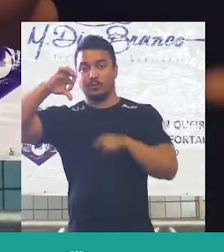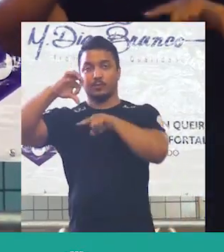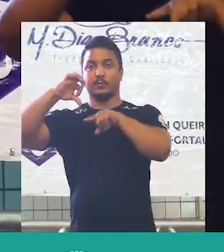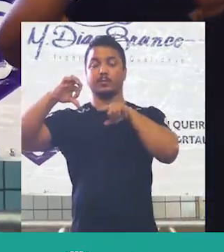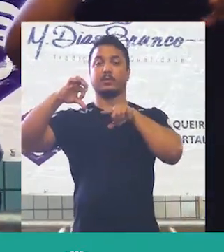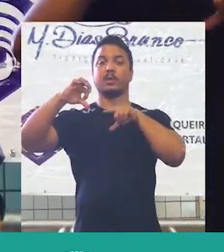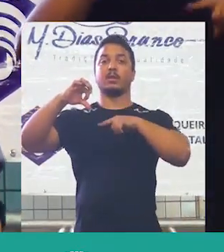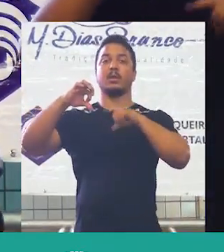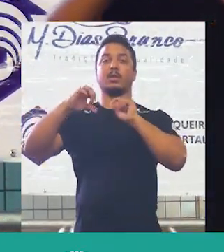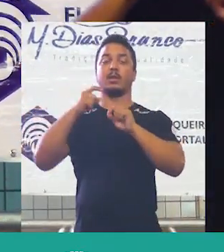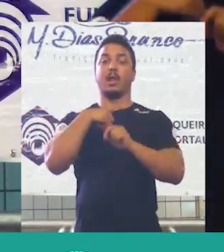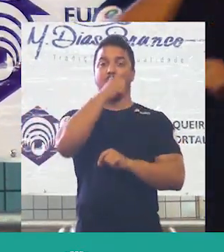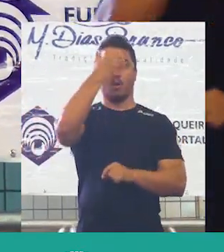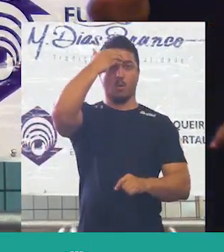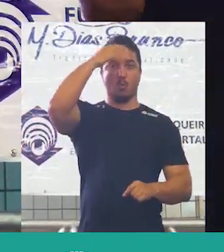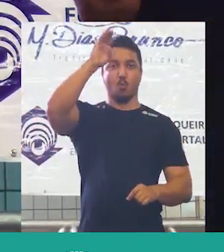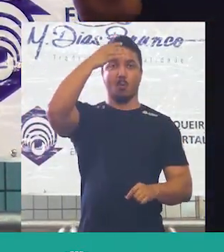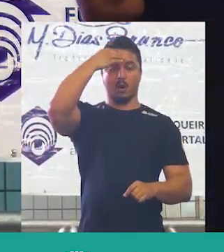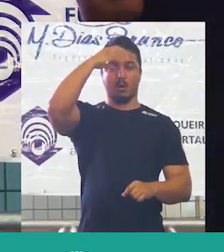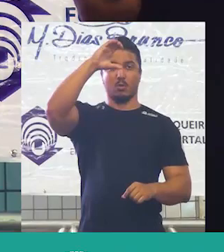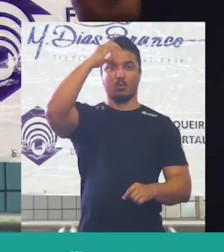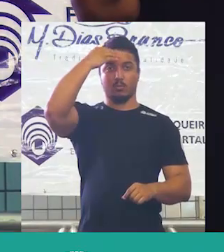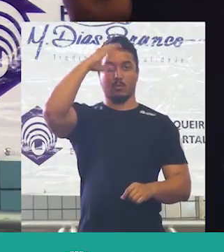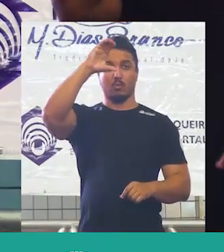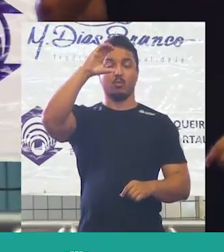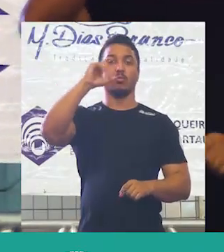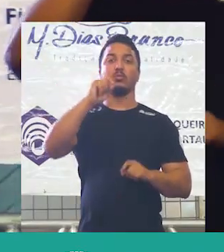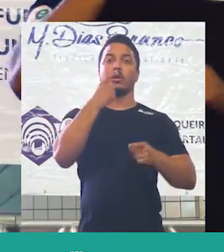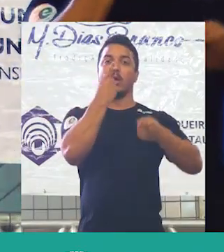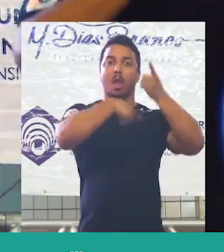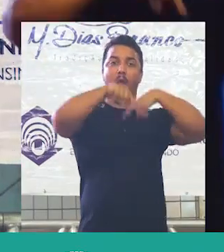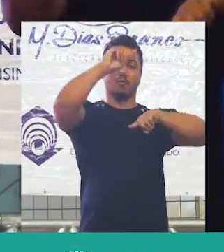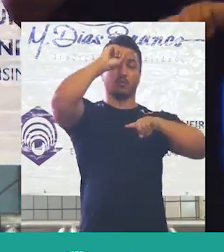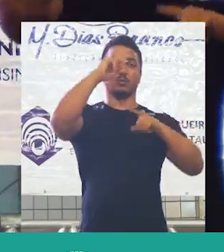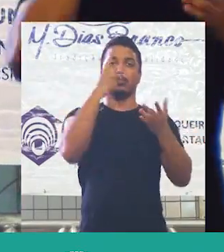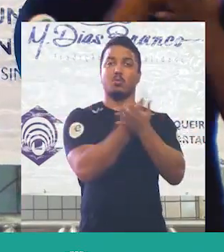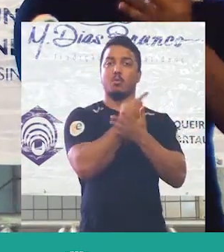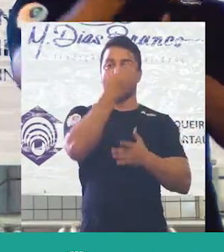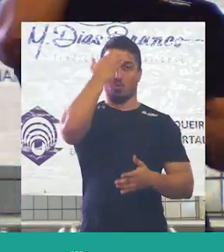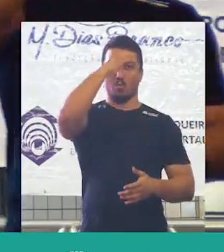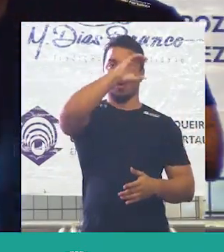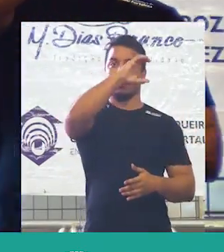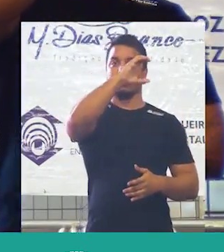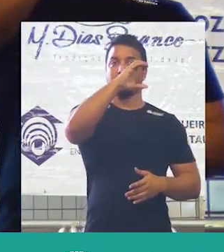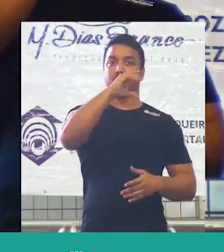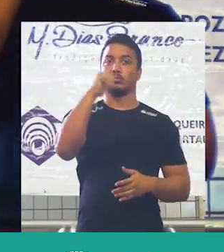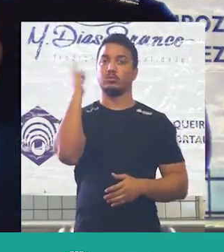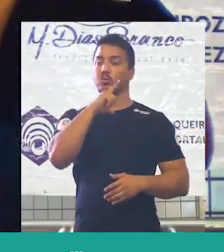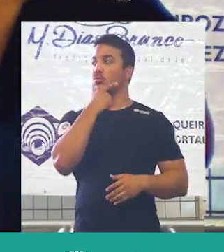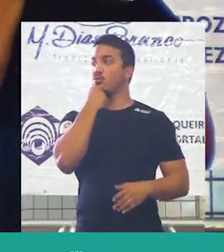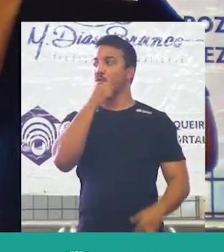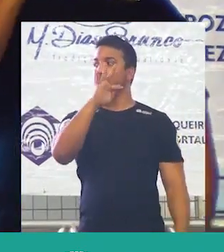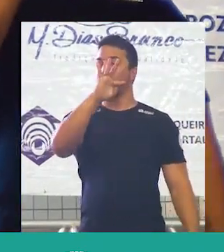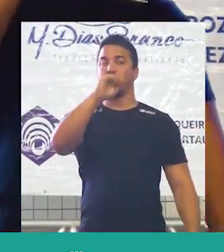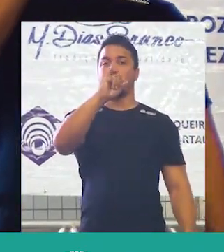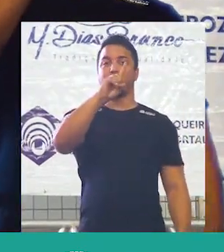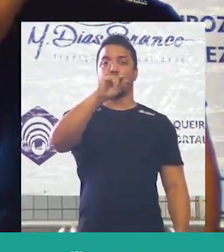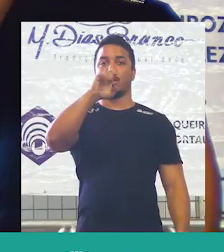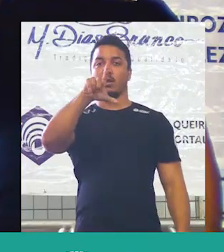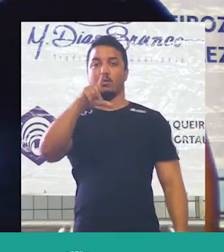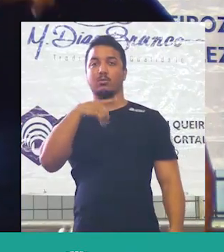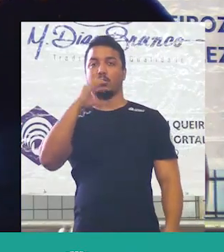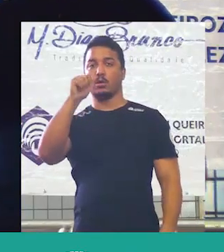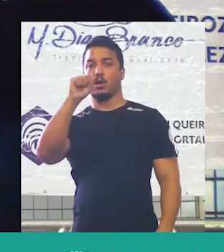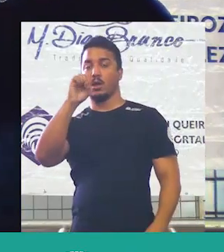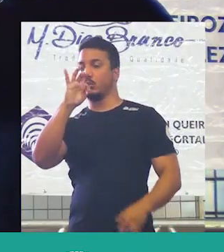1959, em Cuba, ocorreu a Revolução Cubana. Fidel Castro,